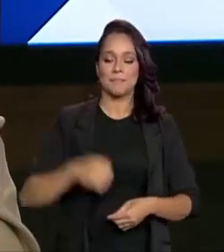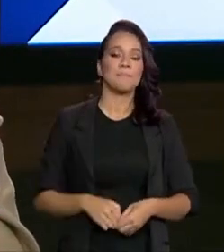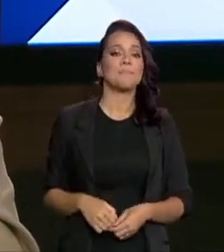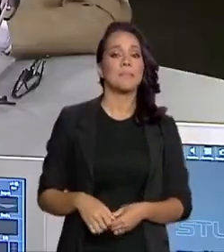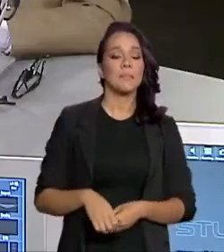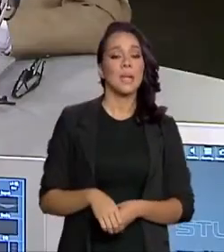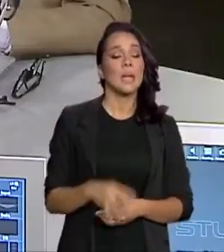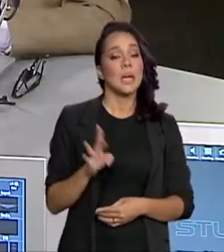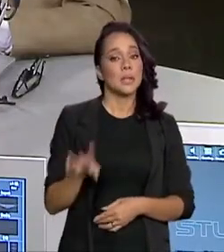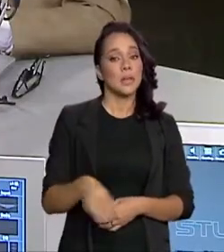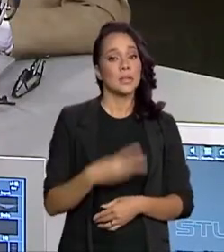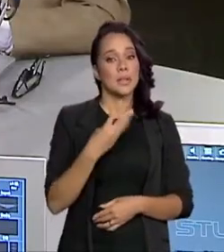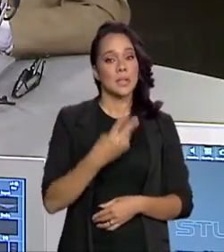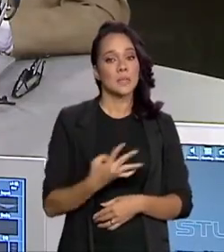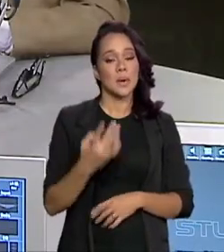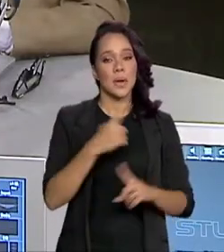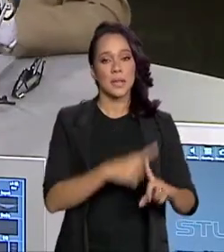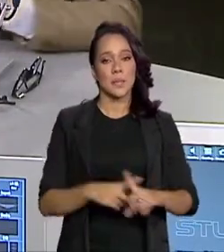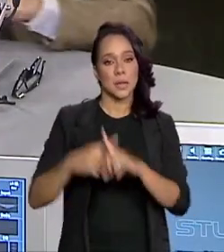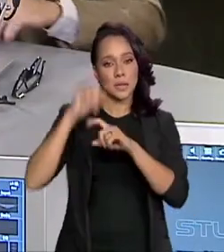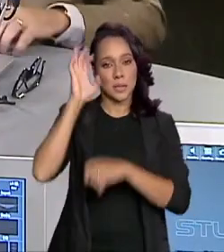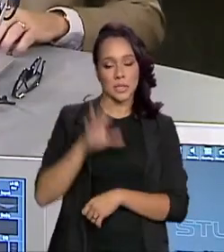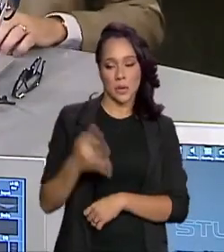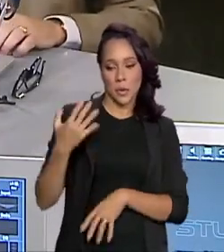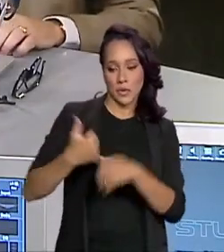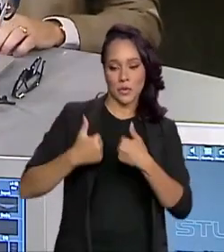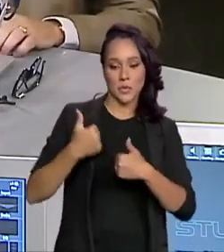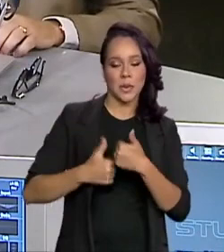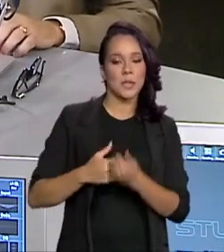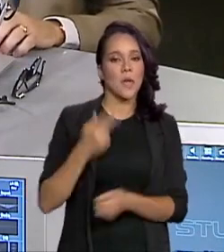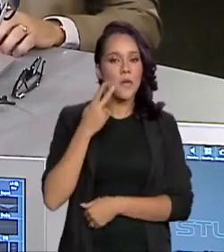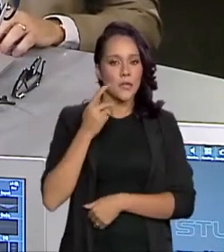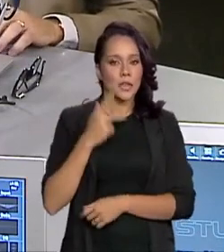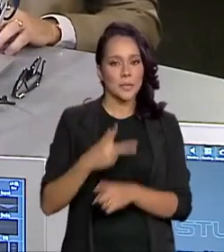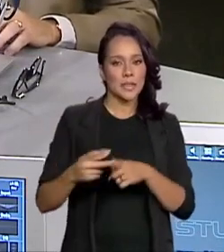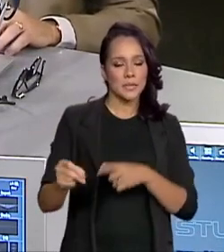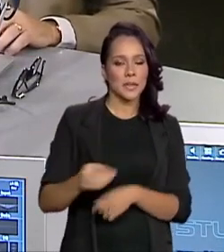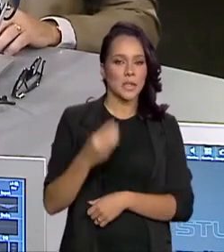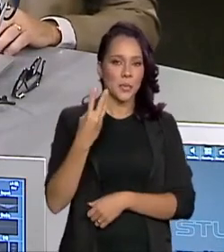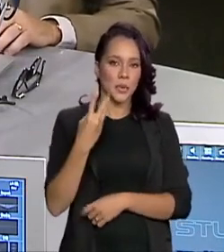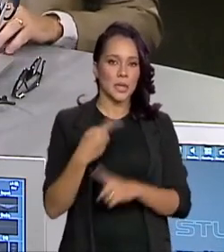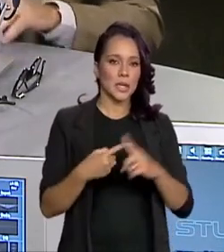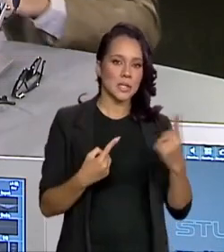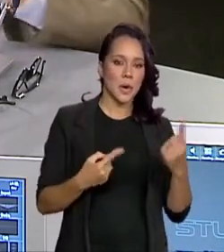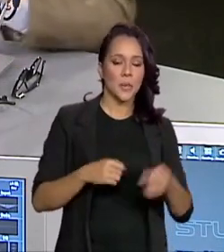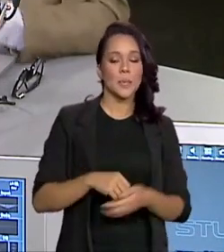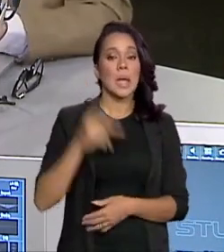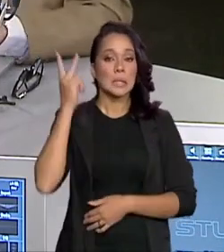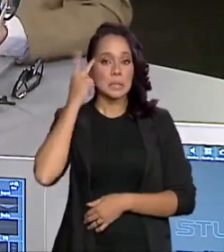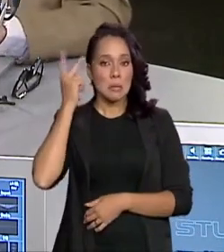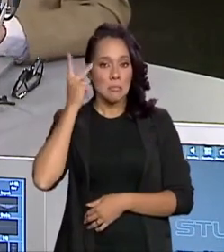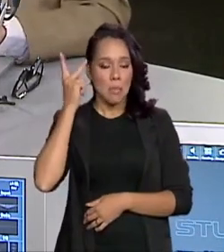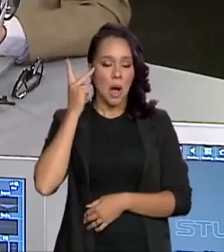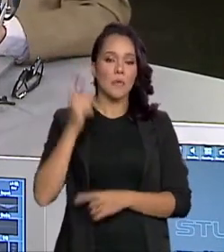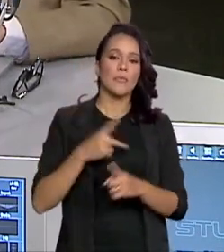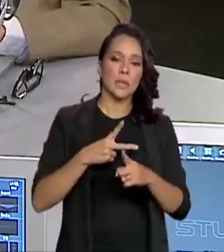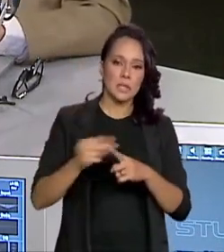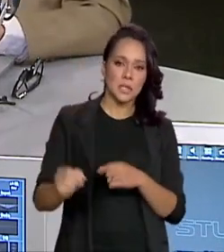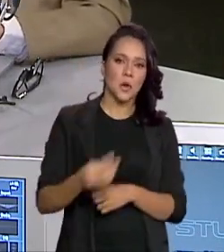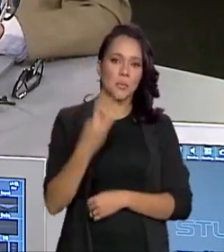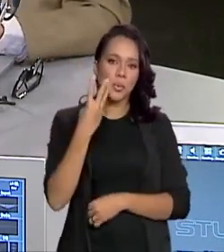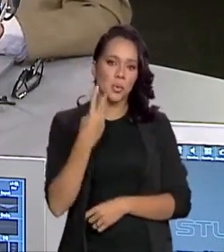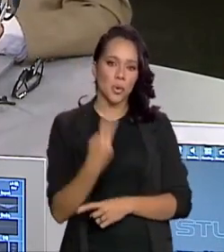da 34ª rodada do Campeonato Brasileiro, 4 jogos, o Fortaleza venceu o Coritiba por 3-1, o São Paulo bateu o Atlético